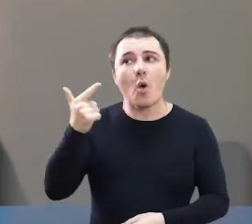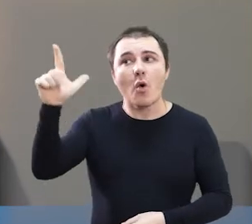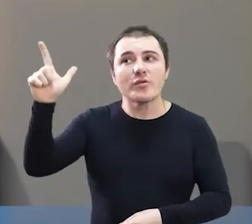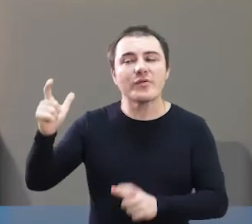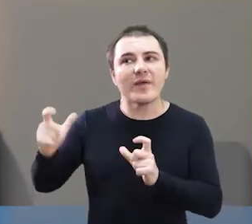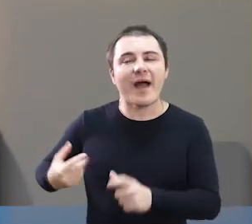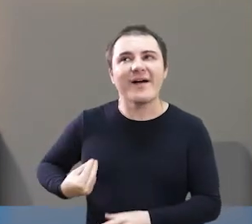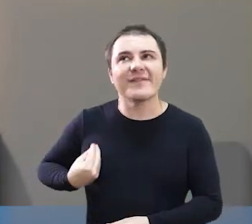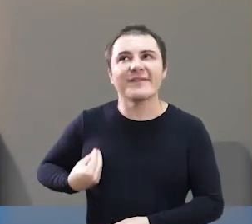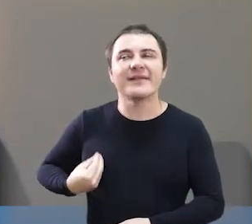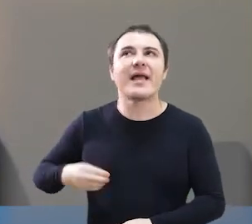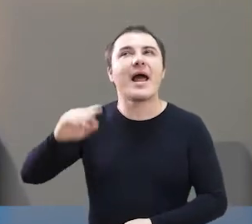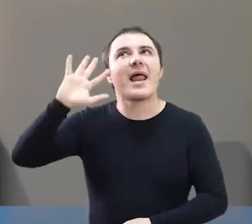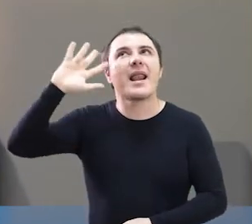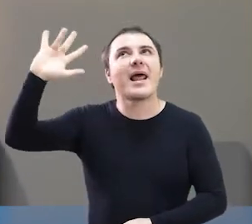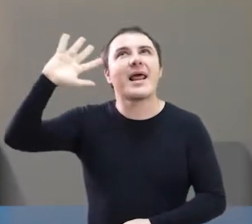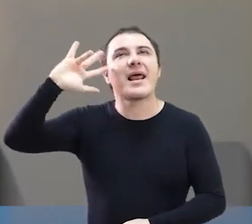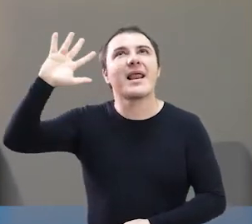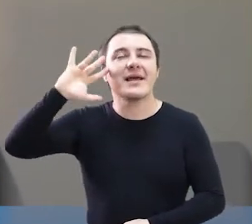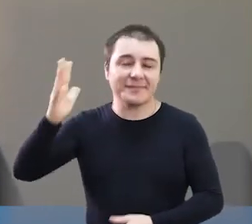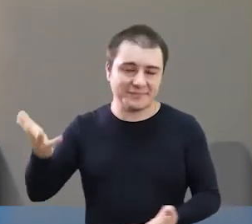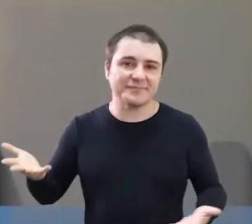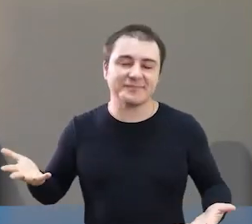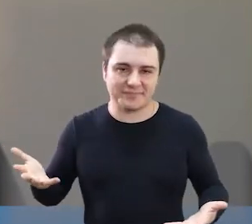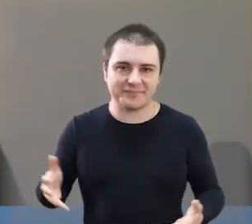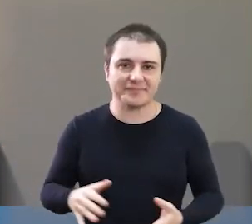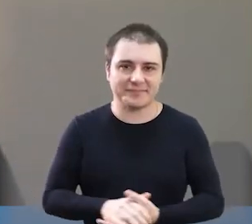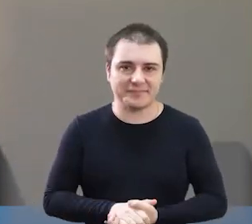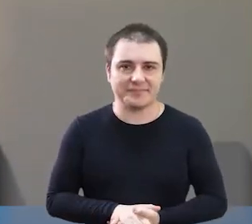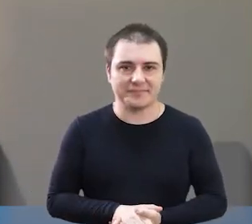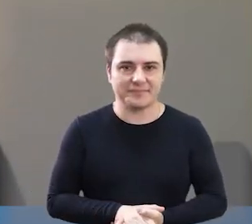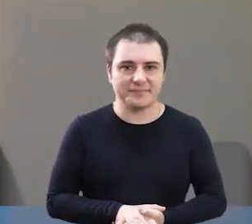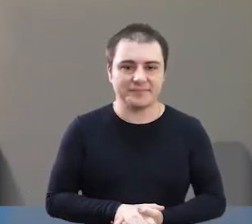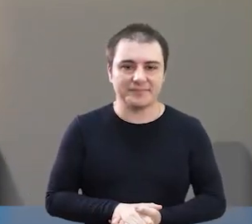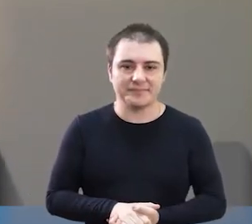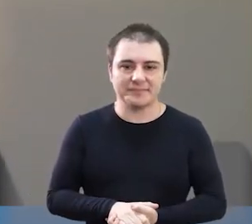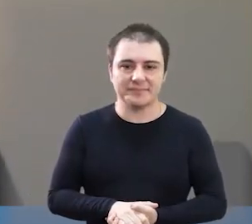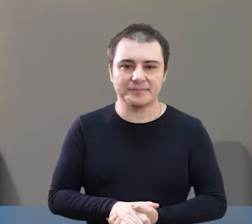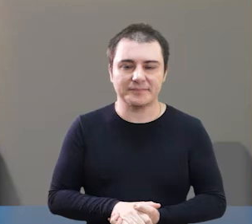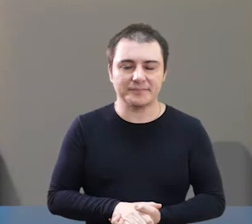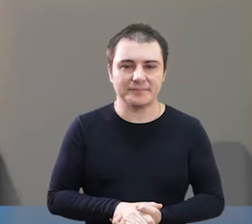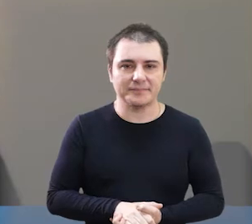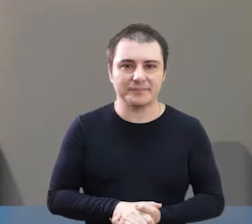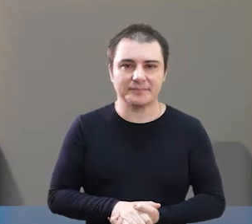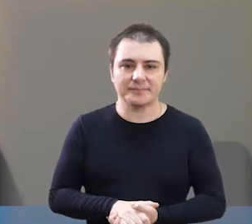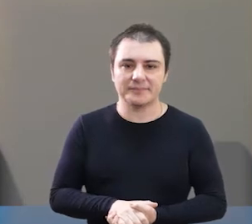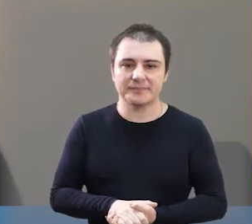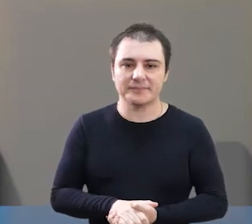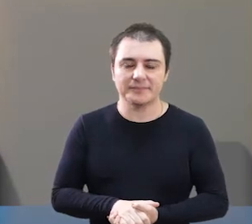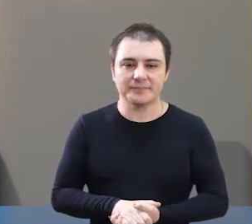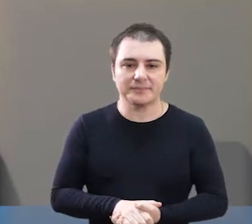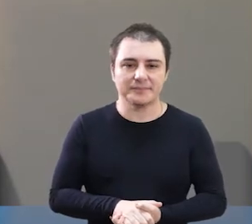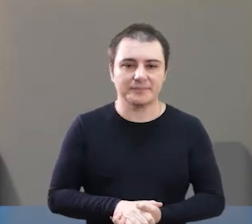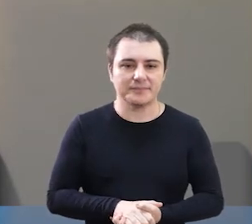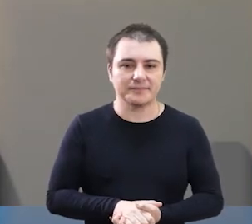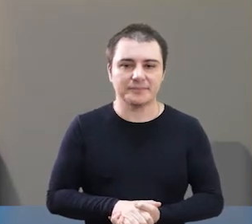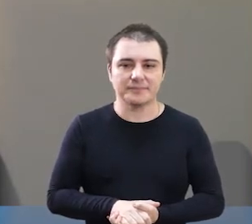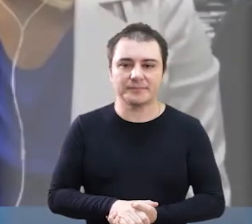e que aí, finalmente, elas retornariam para o mundo considerado real para elas, né? Por isso tem essa